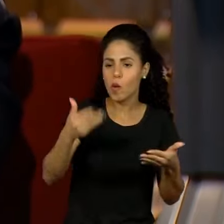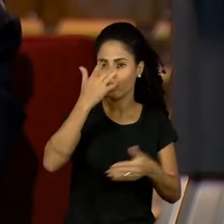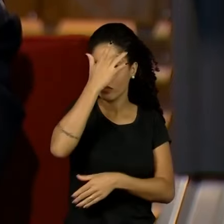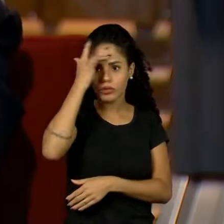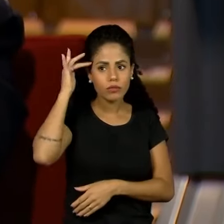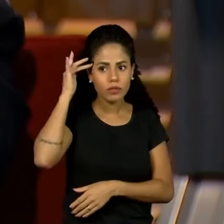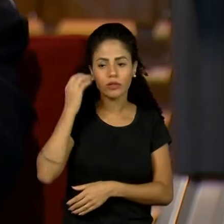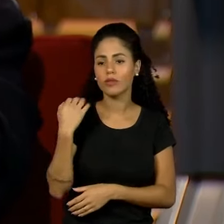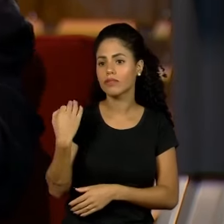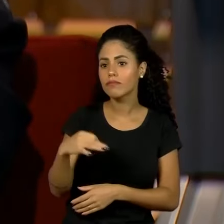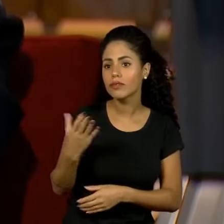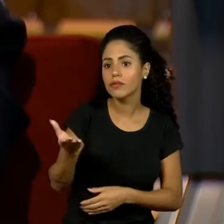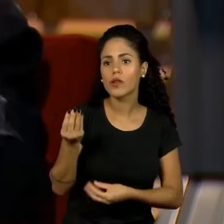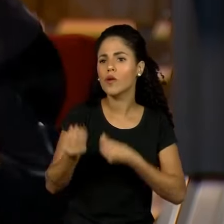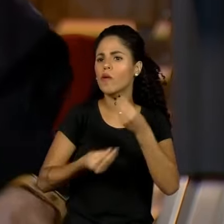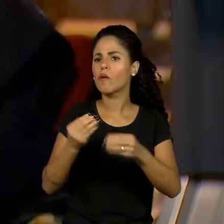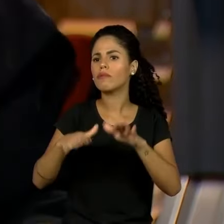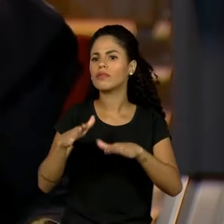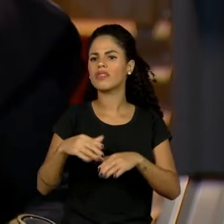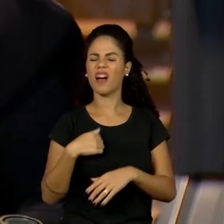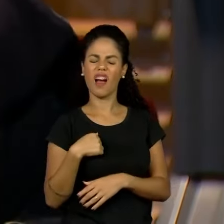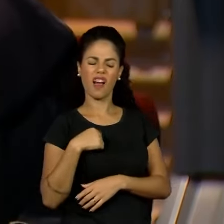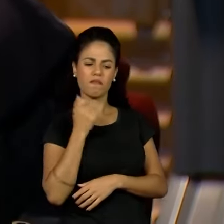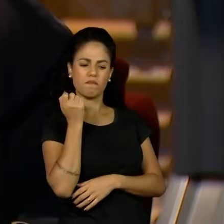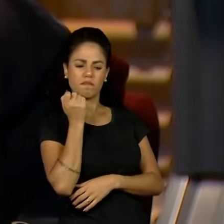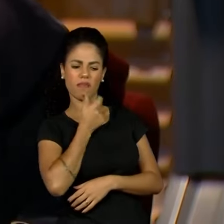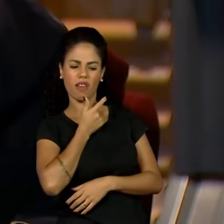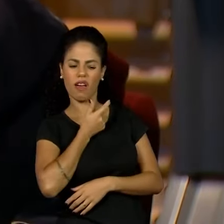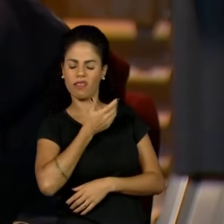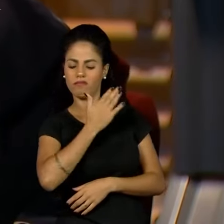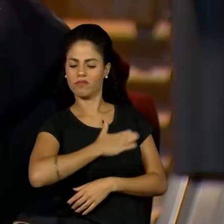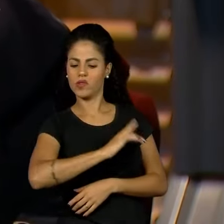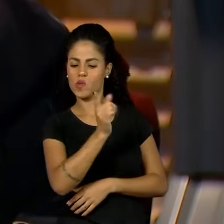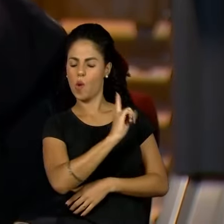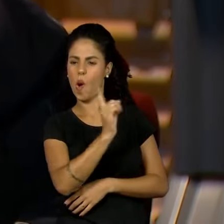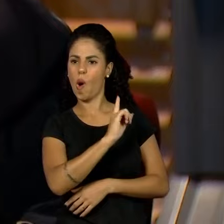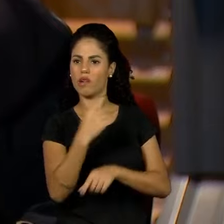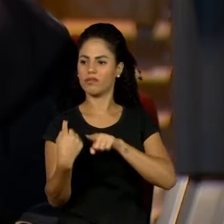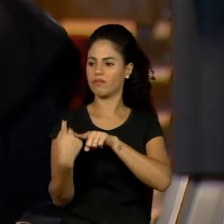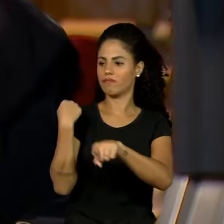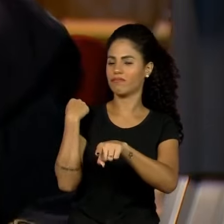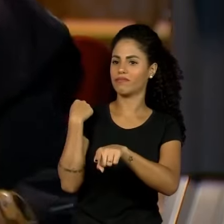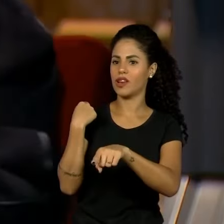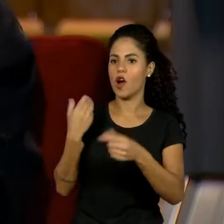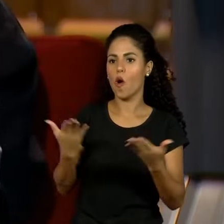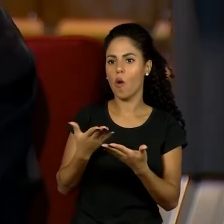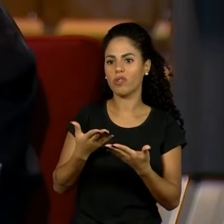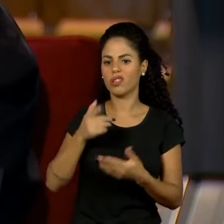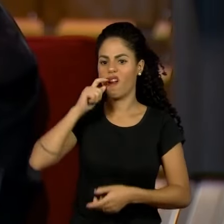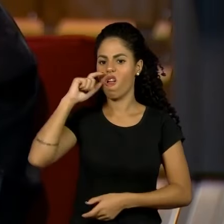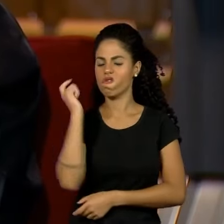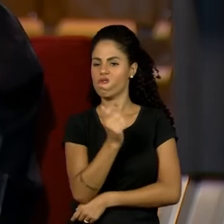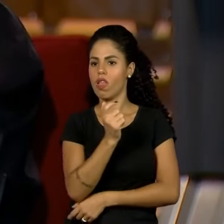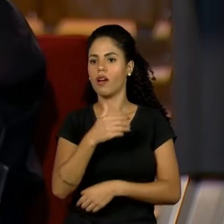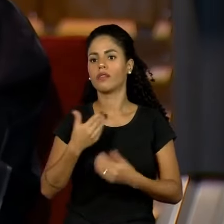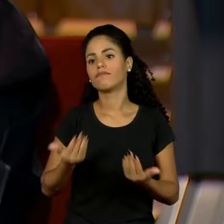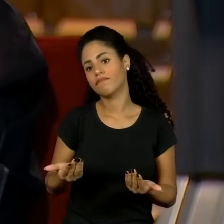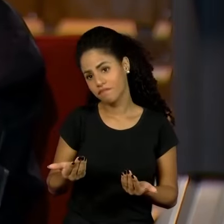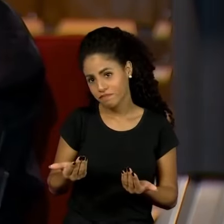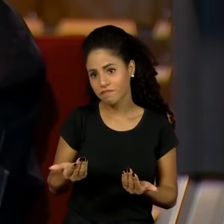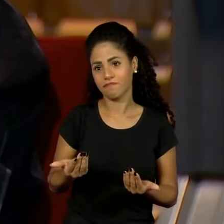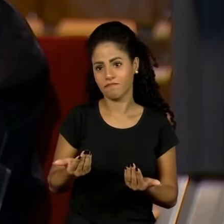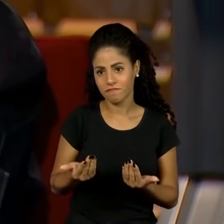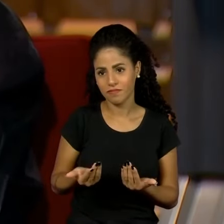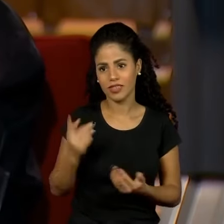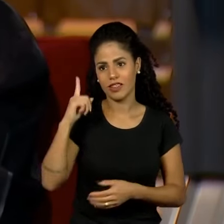comunicação um camarada que não gosta de uma piada na nossa época ele é o correio né velho ele tinha que escrever uma Car por